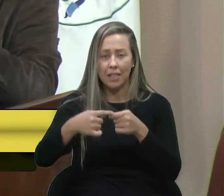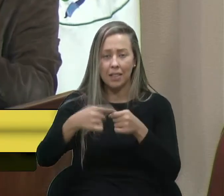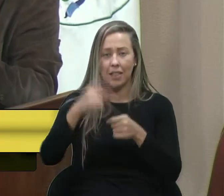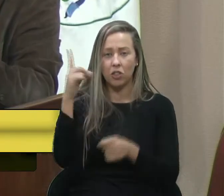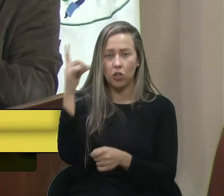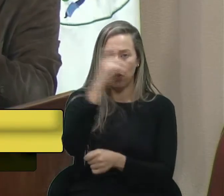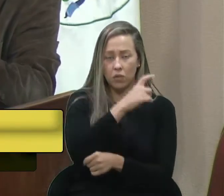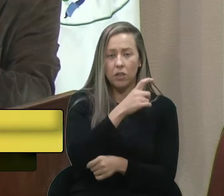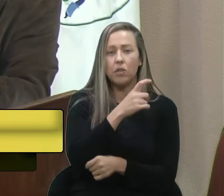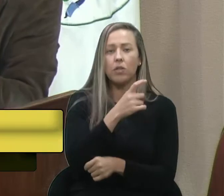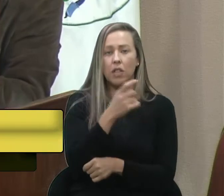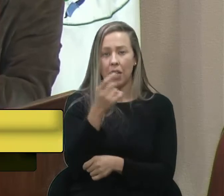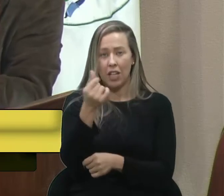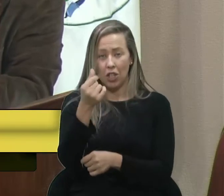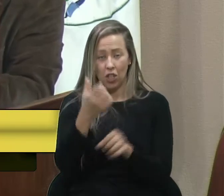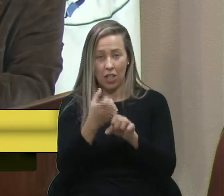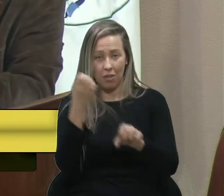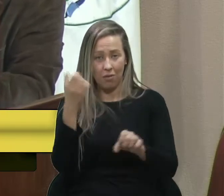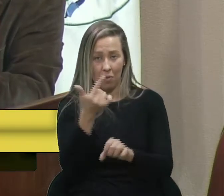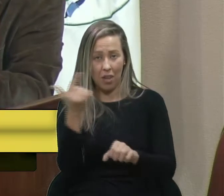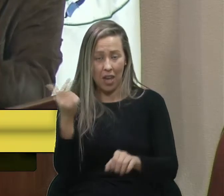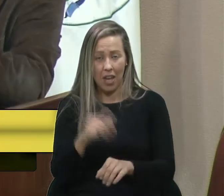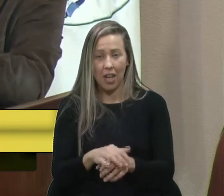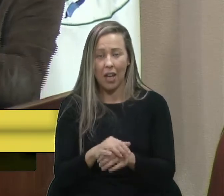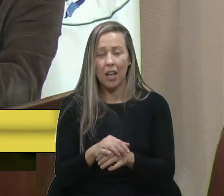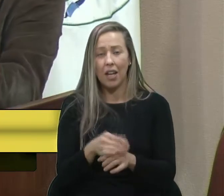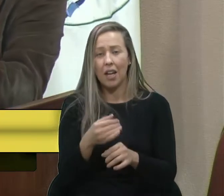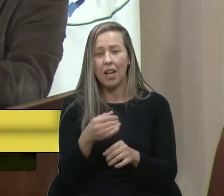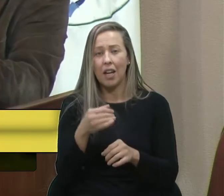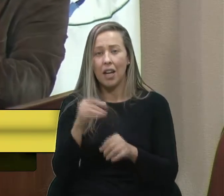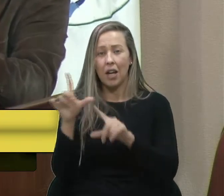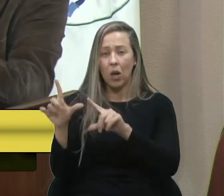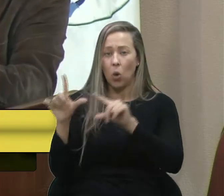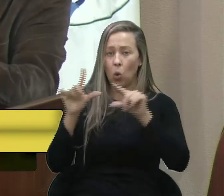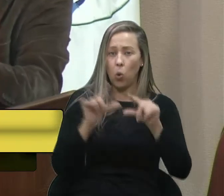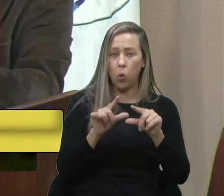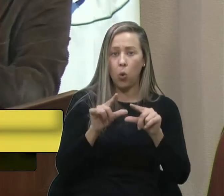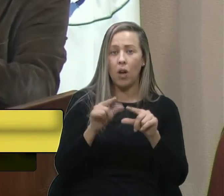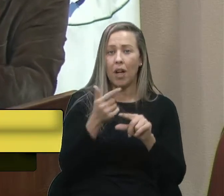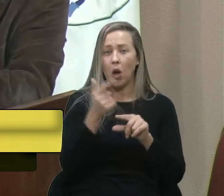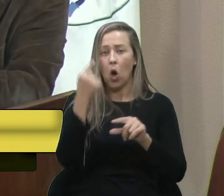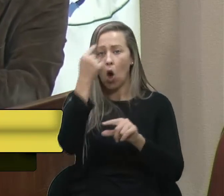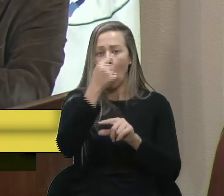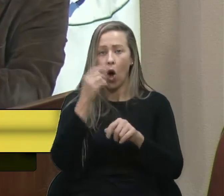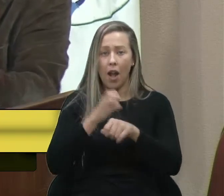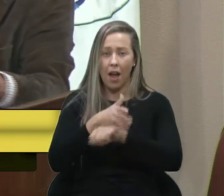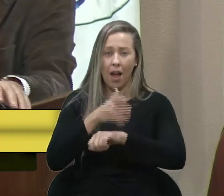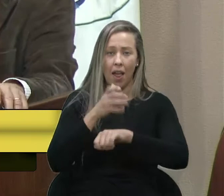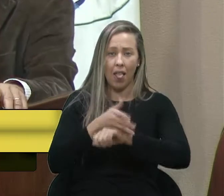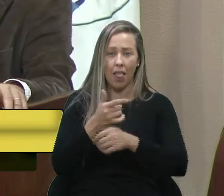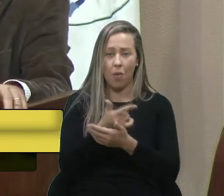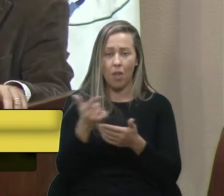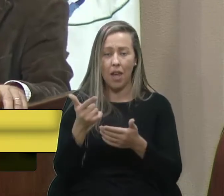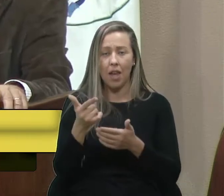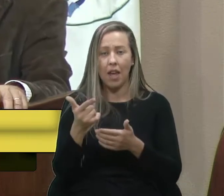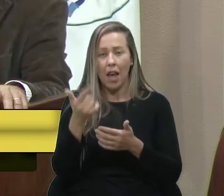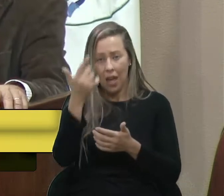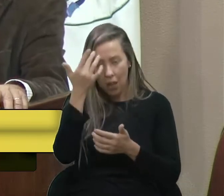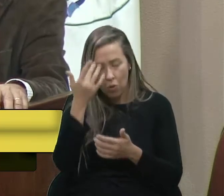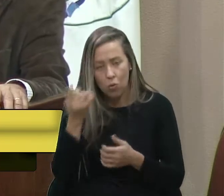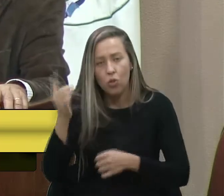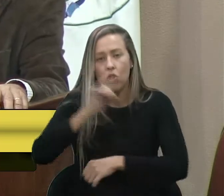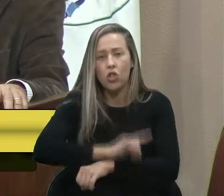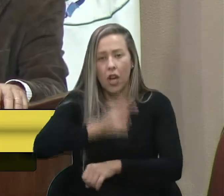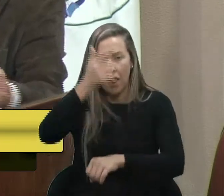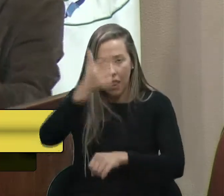difícil de receita, talvez reduz, não tem pouca hora extra ou nada, e no dia seguinte tem que voltar lá